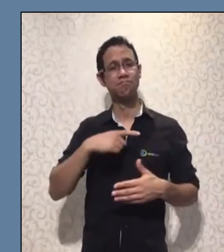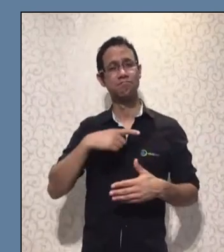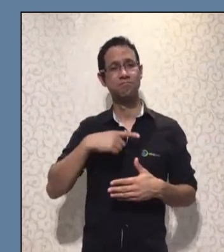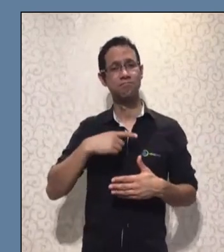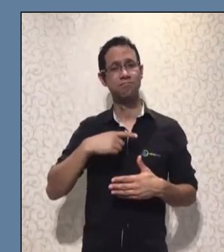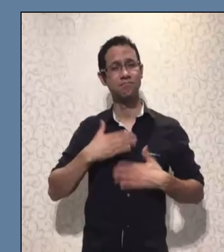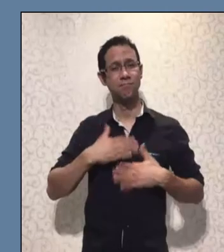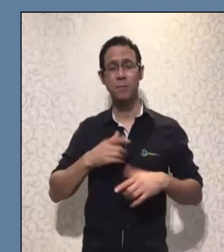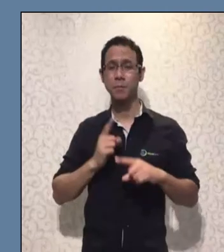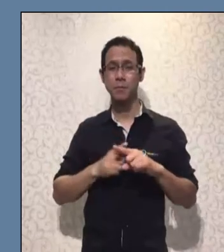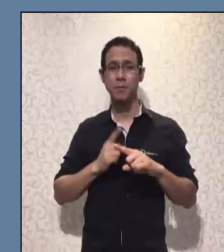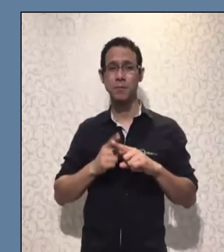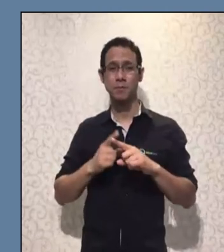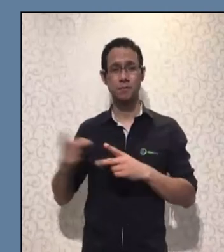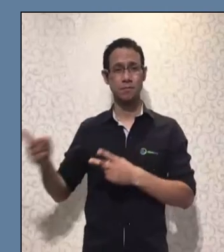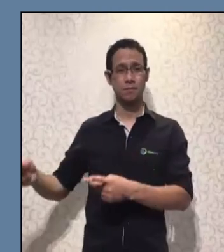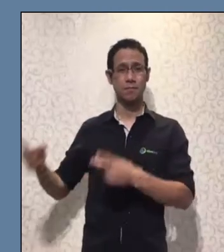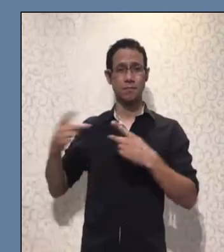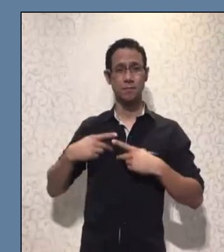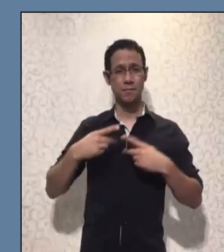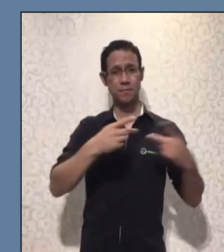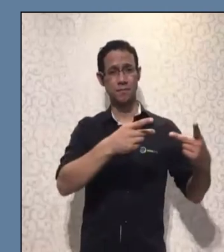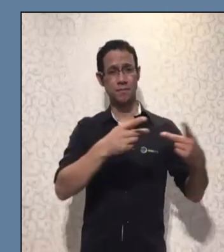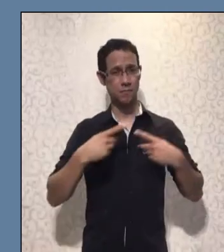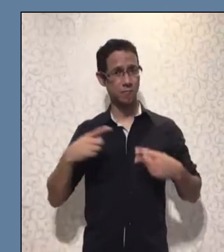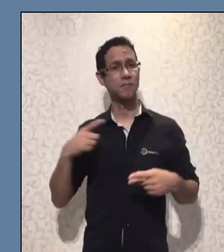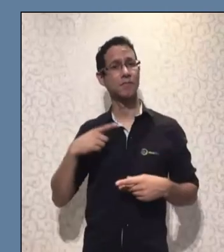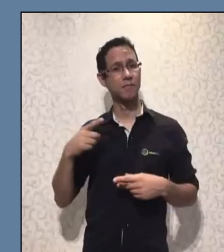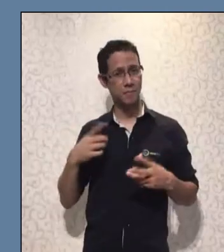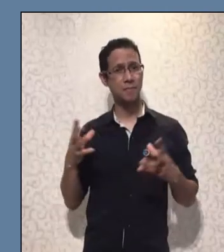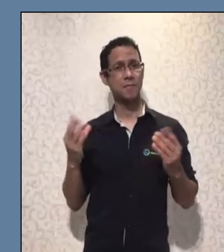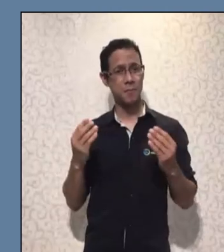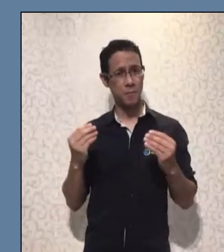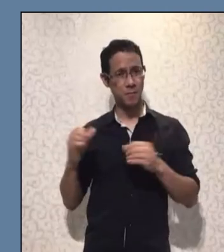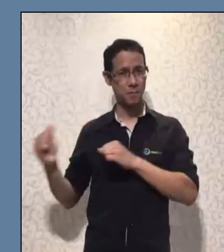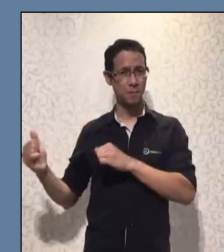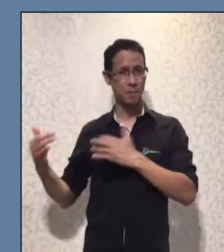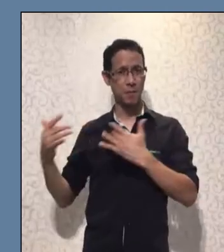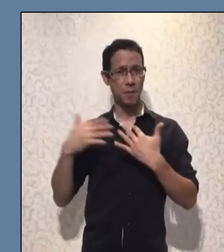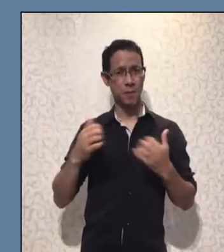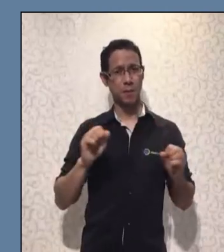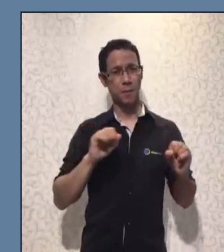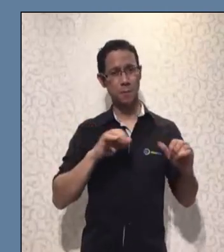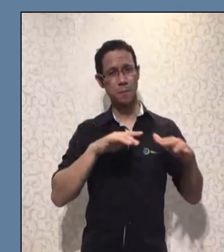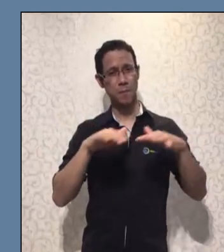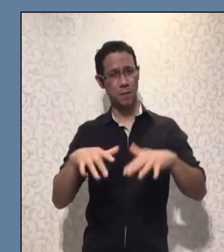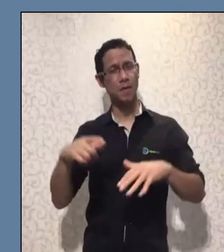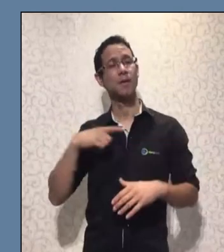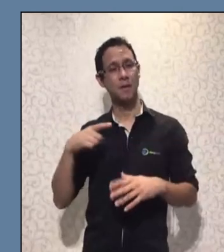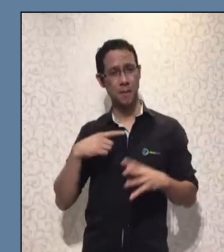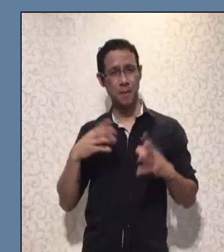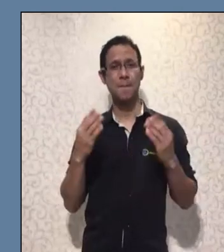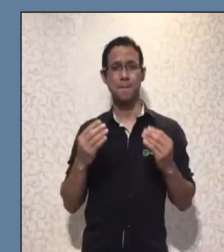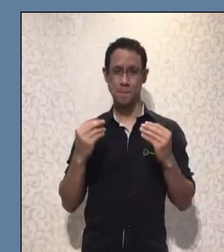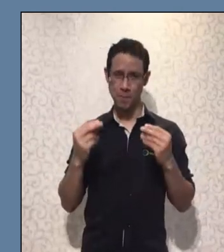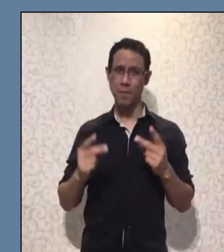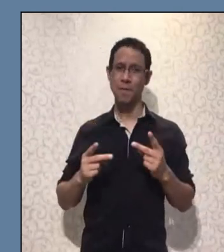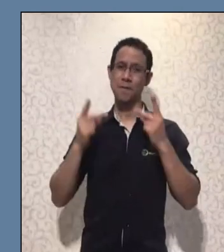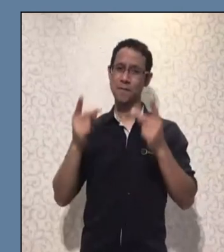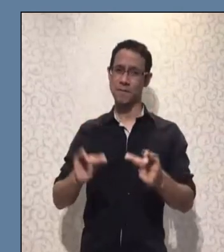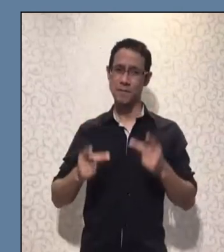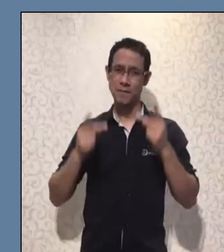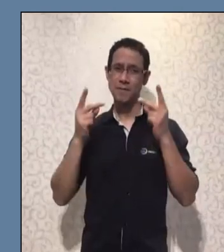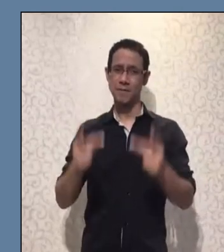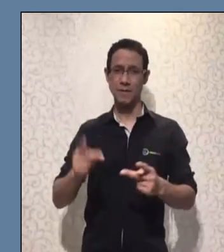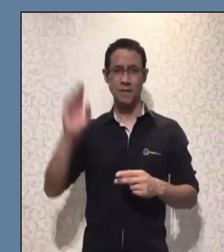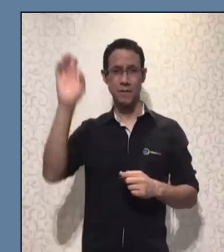uma visitação muito expressiva, né, o museu sempre foi um dos museus mais visitados do Brasil, e isso,